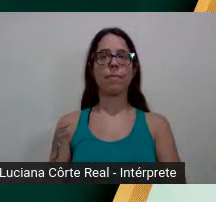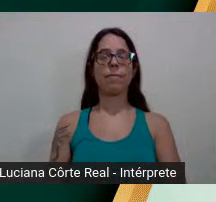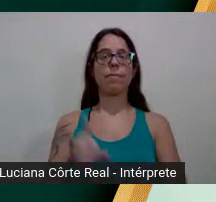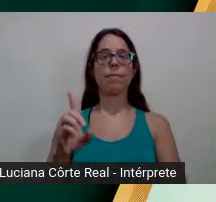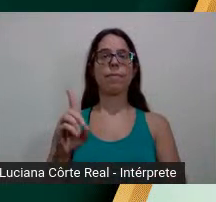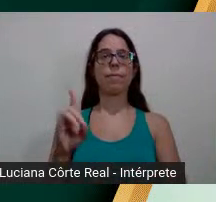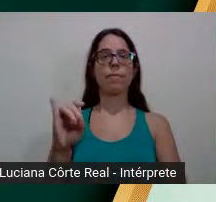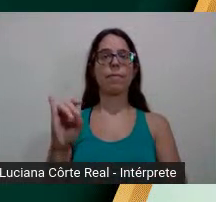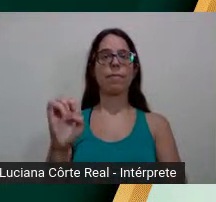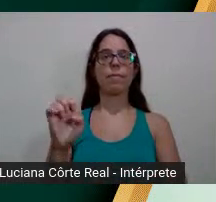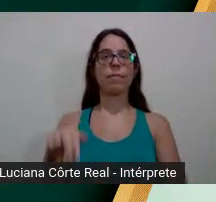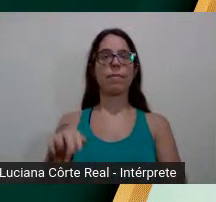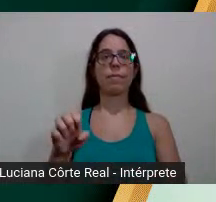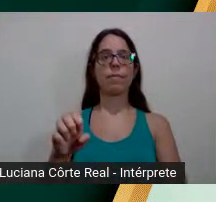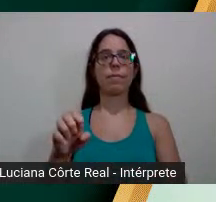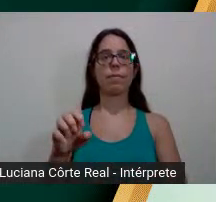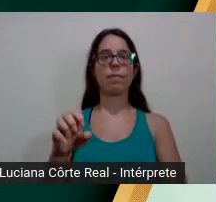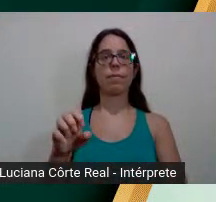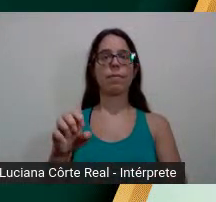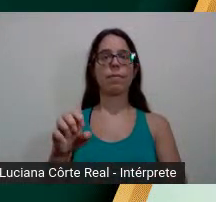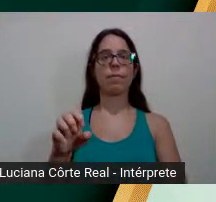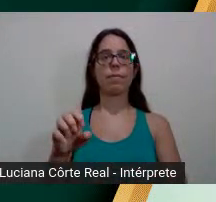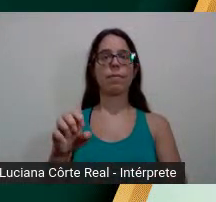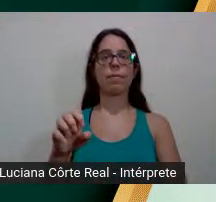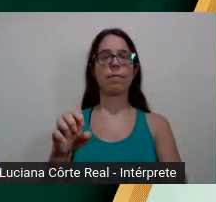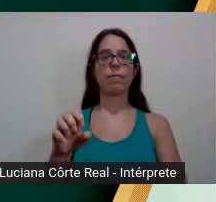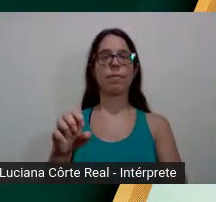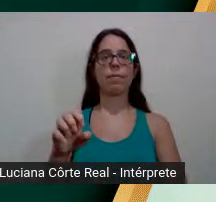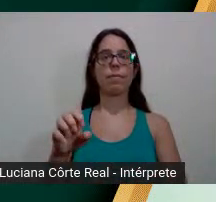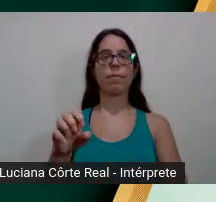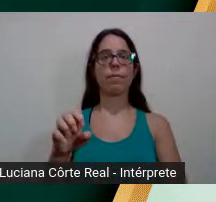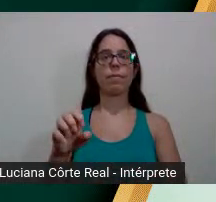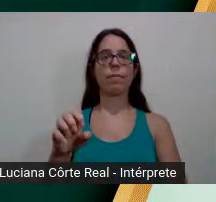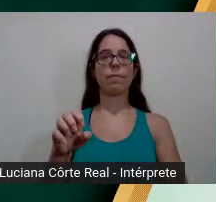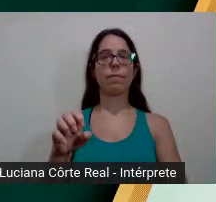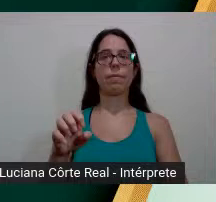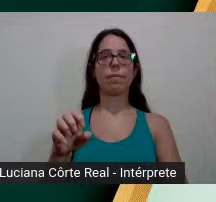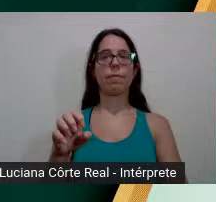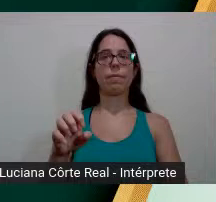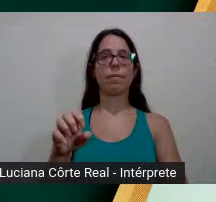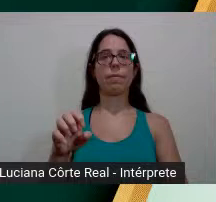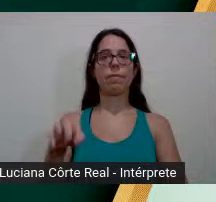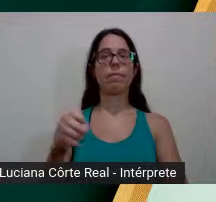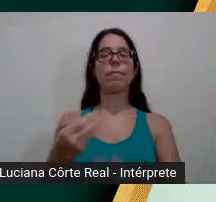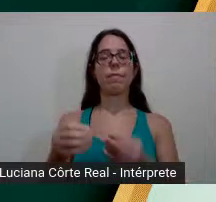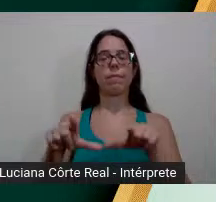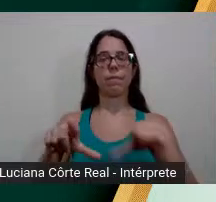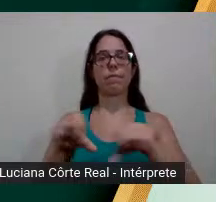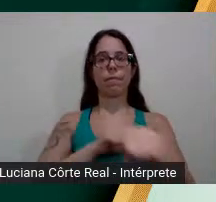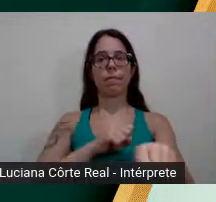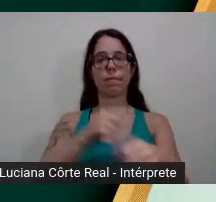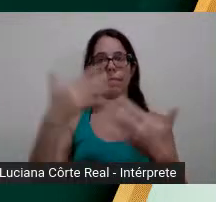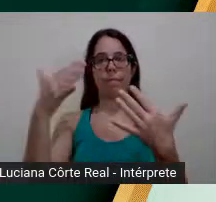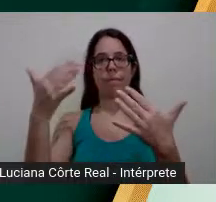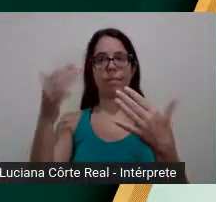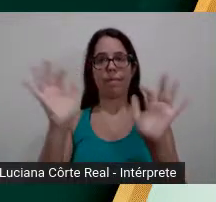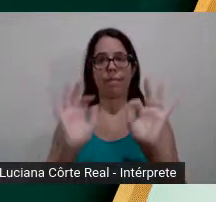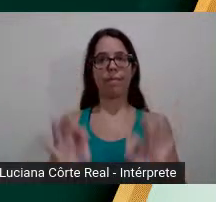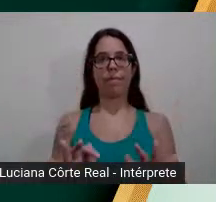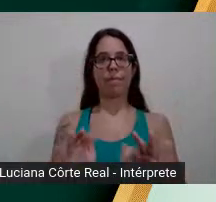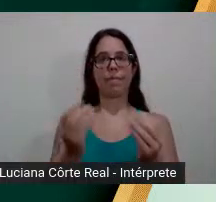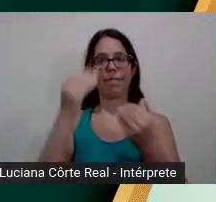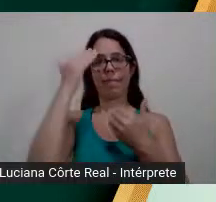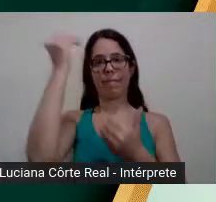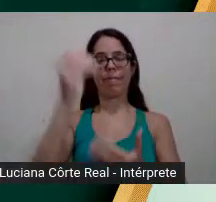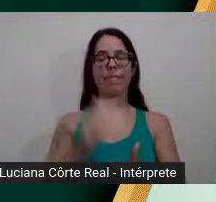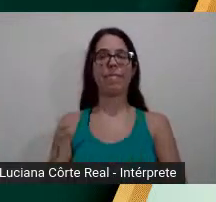Diene Cassielen Tavares Machado. Diene, confiro-te o grau. Parabéns, felicidades, muito